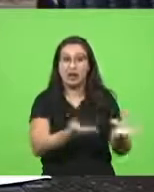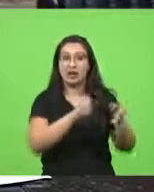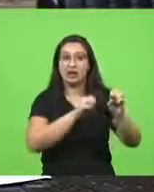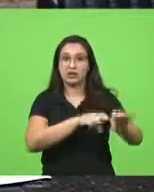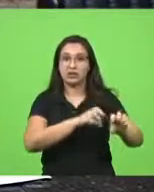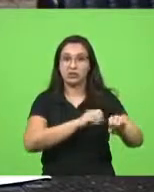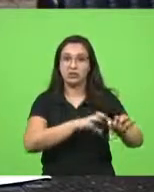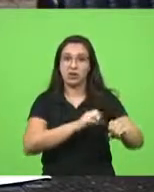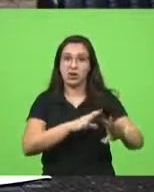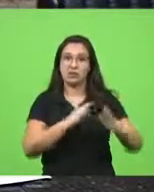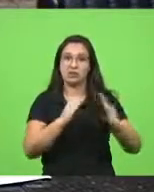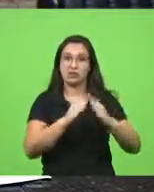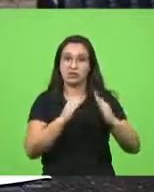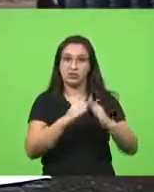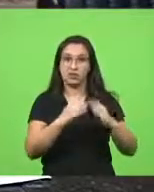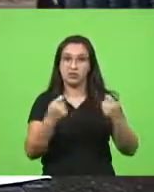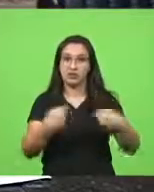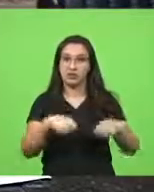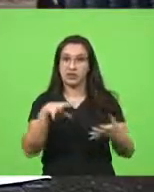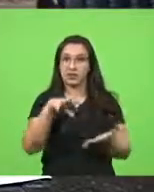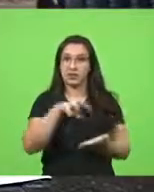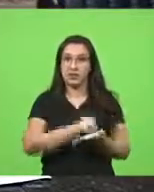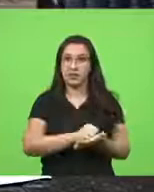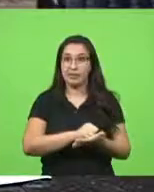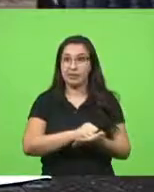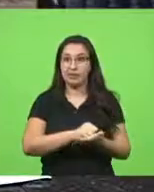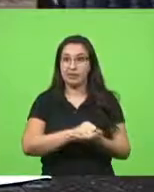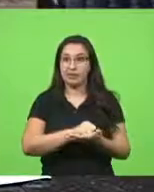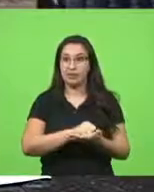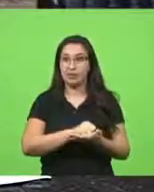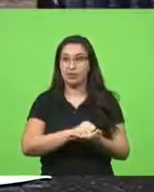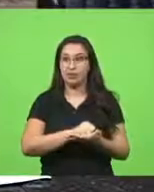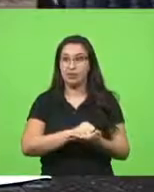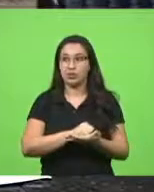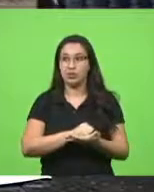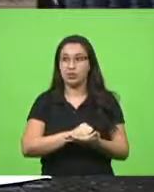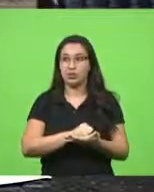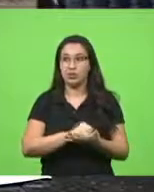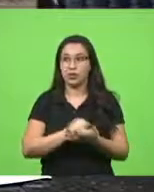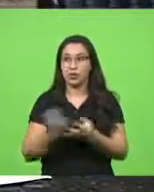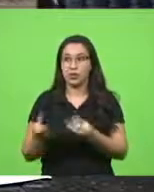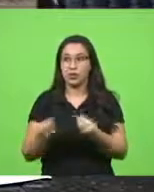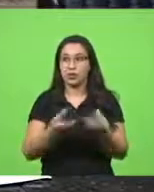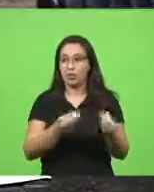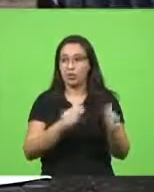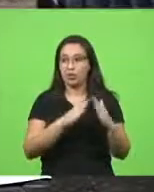fazer matrícula em um colégio, sendo que era uma época onde grande parte das escolas e